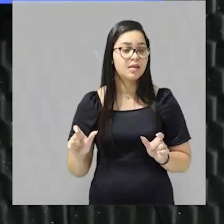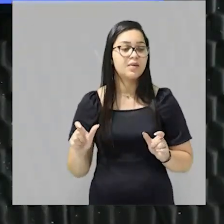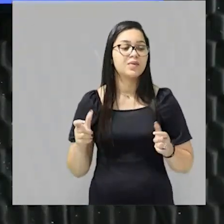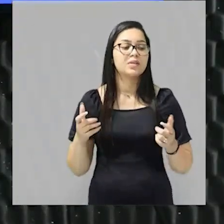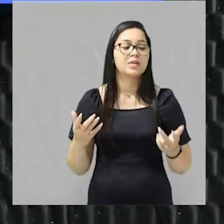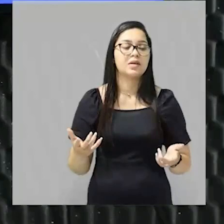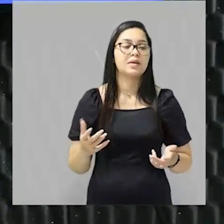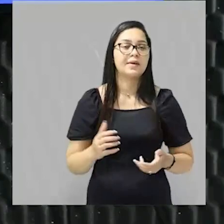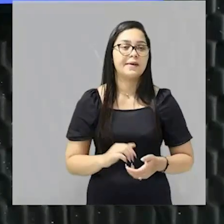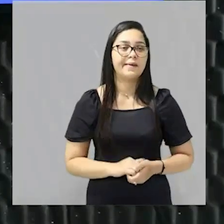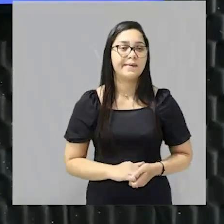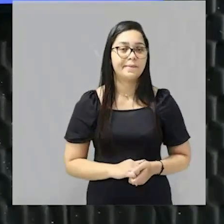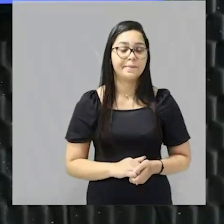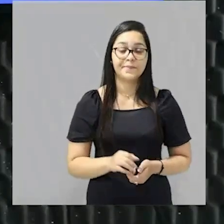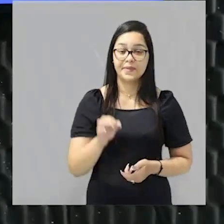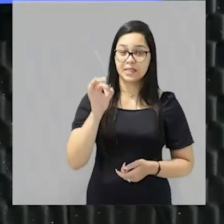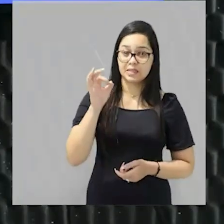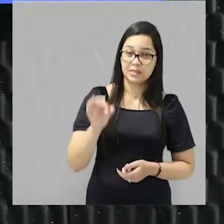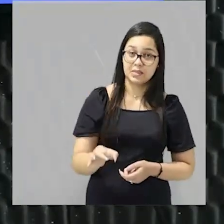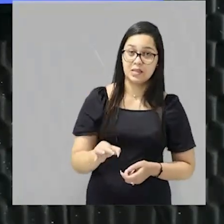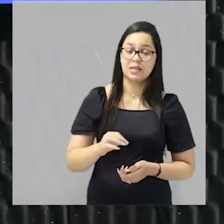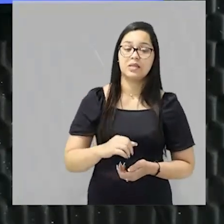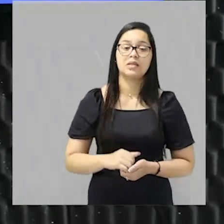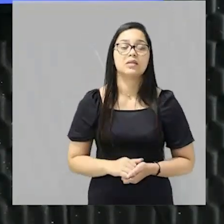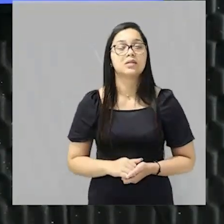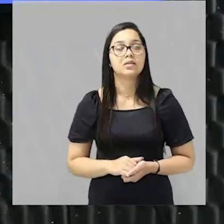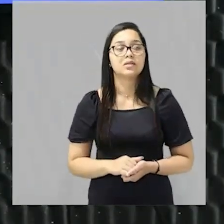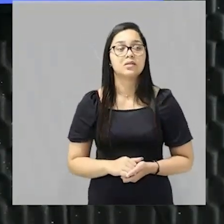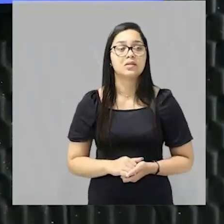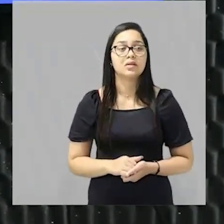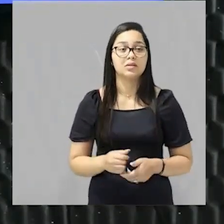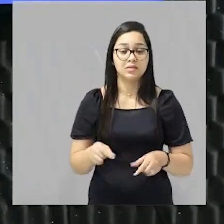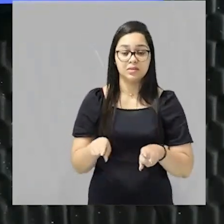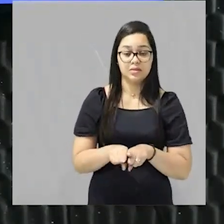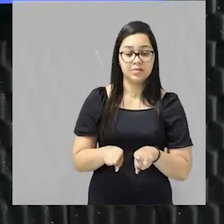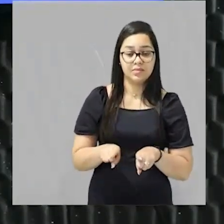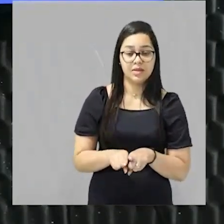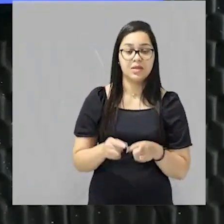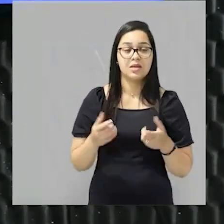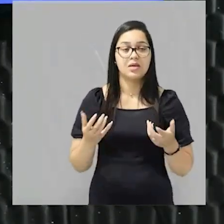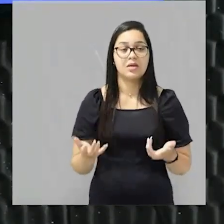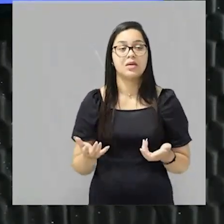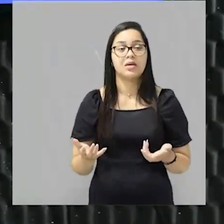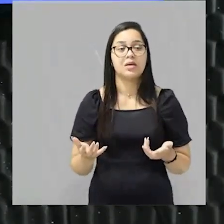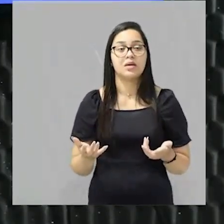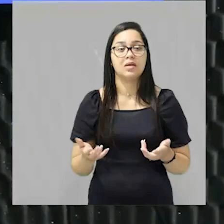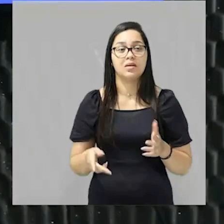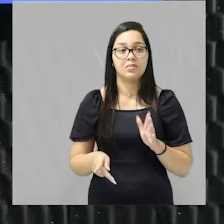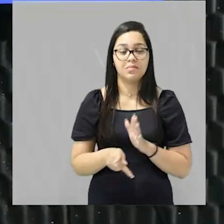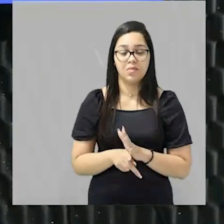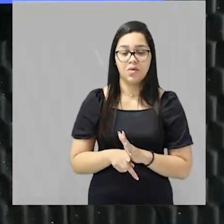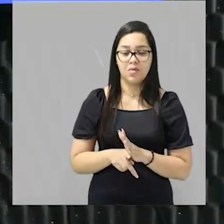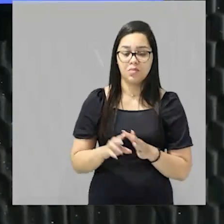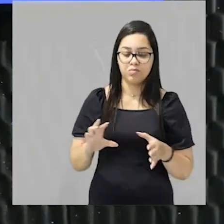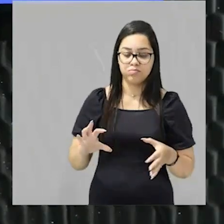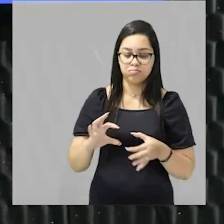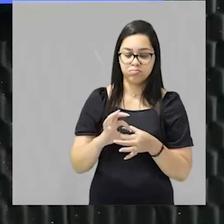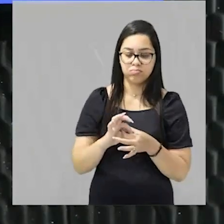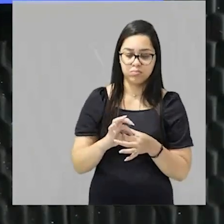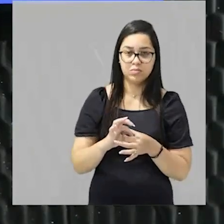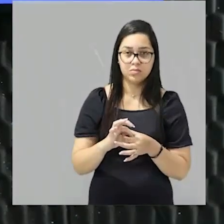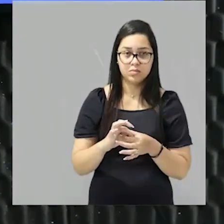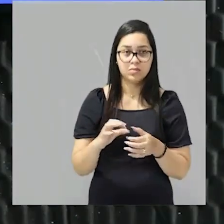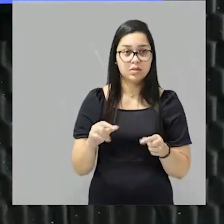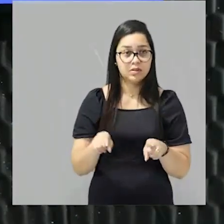tá? Eu até disse para vocês já em aula de interpretação que a interpretação de um texto ela é só uma, mas eu preciso